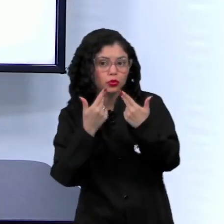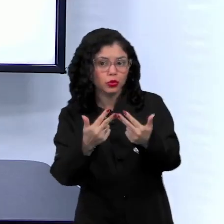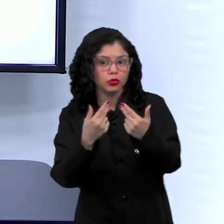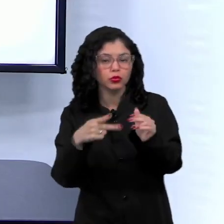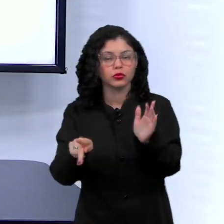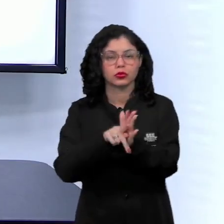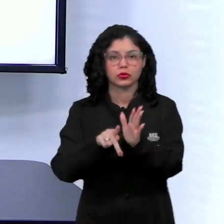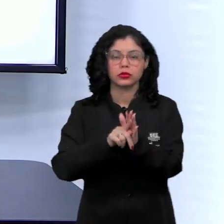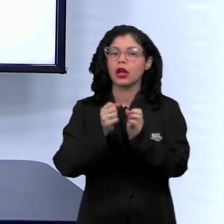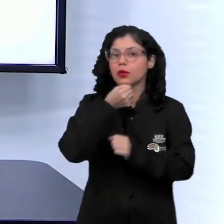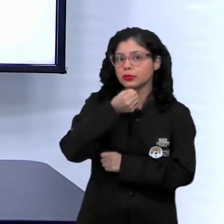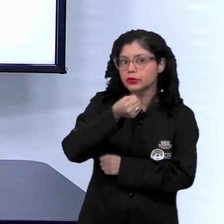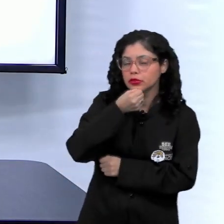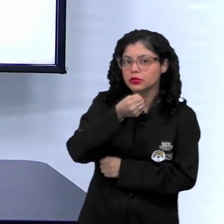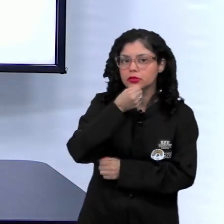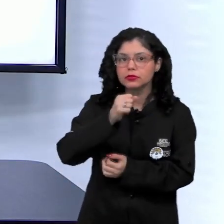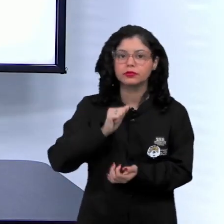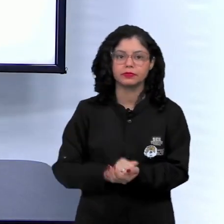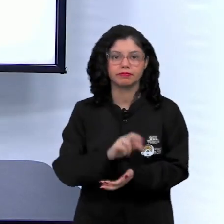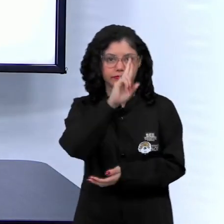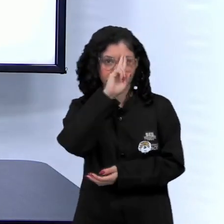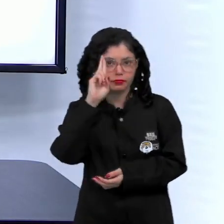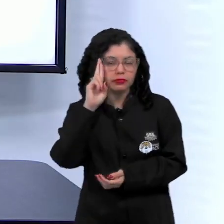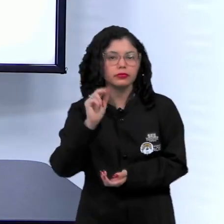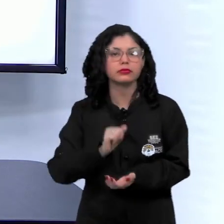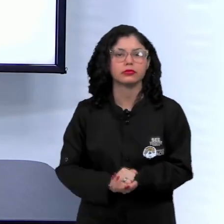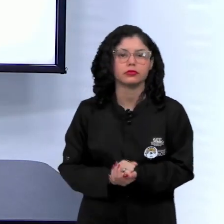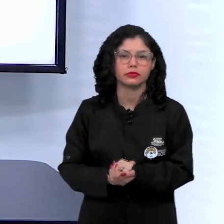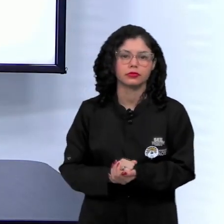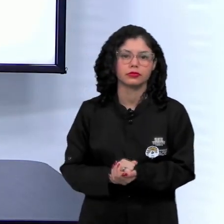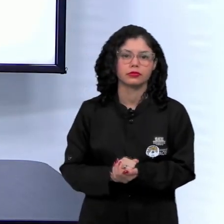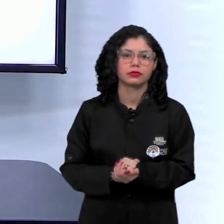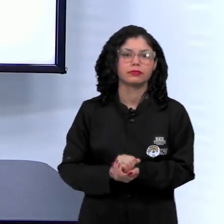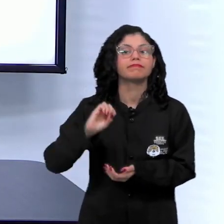notícias, reportagens, histórias, de